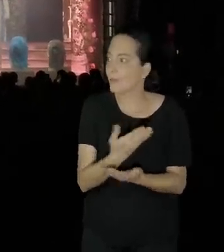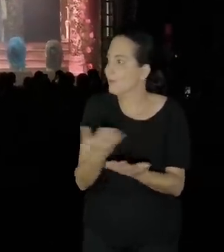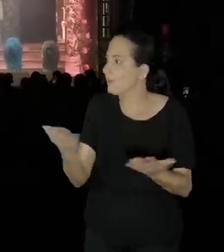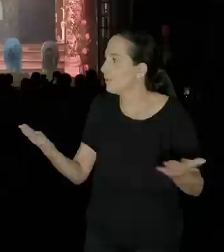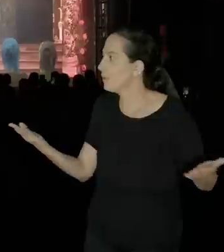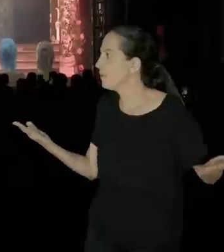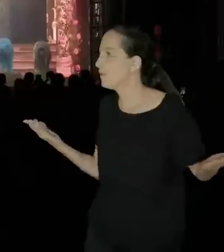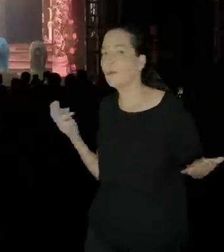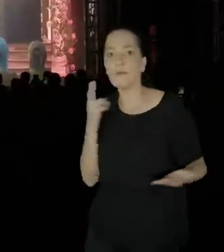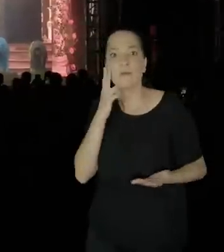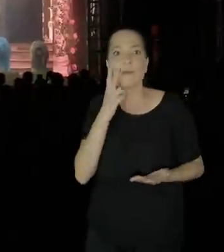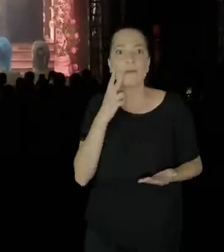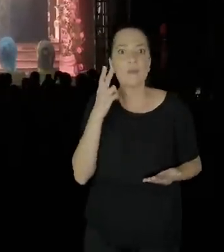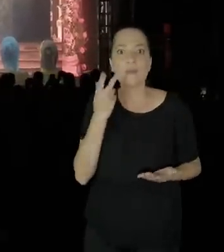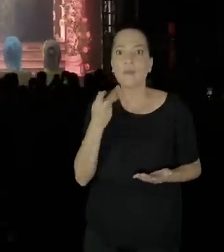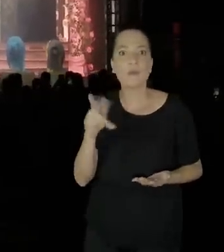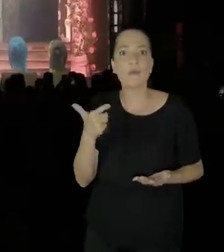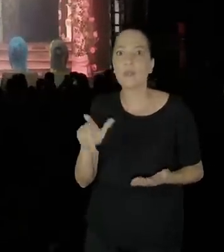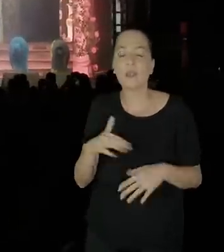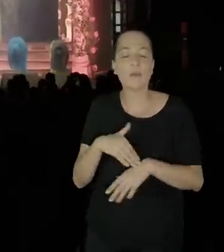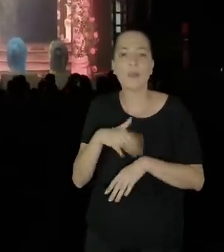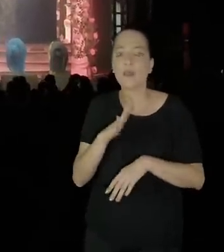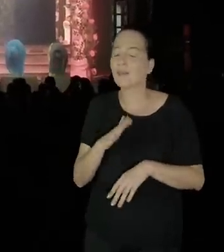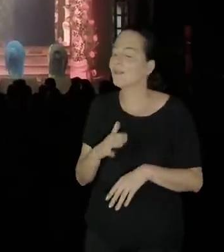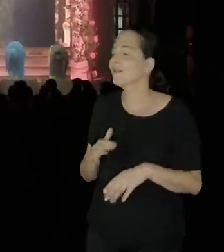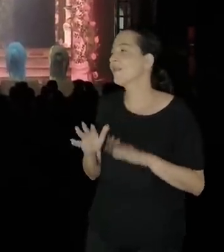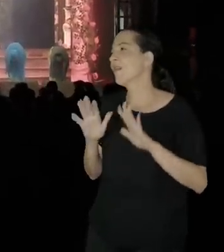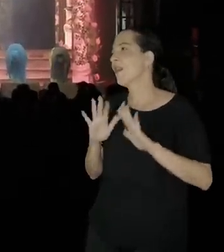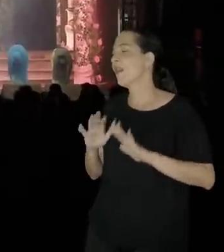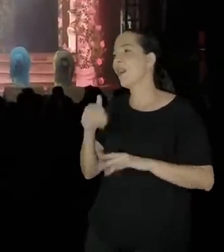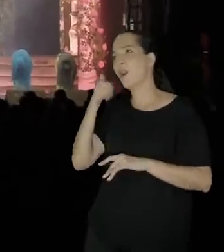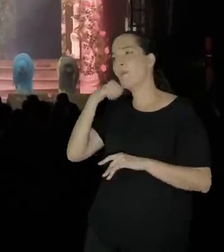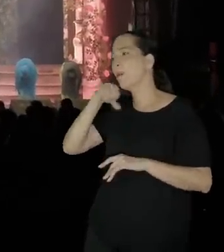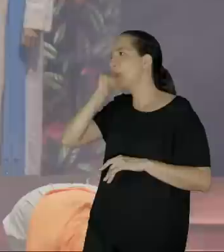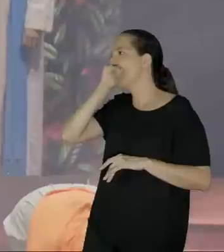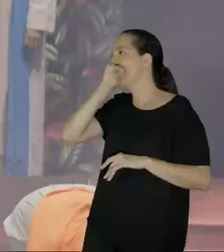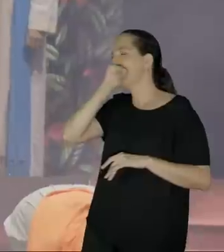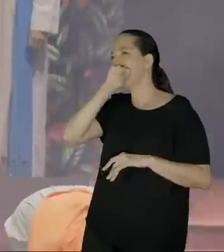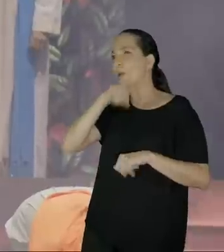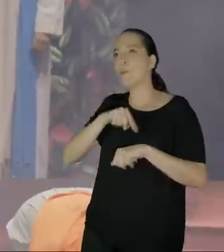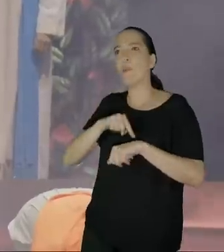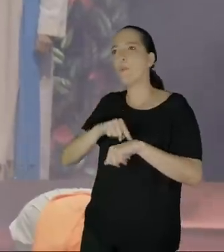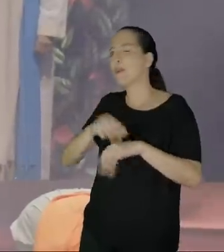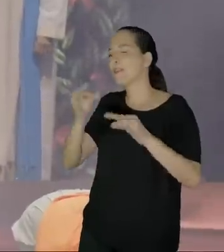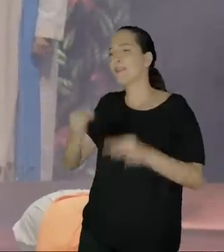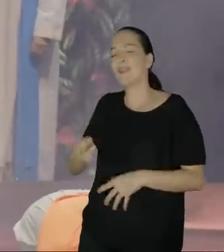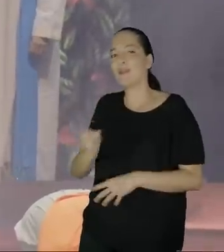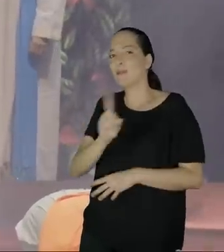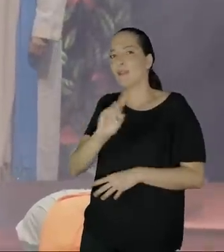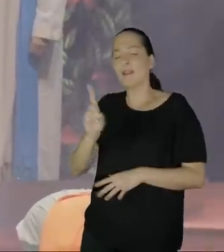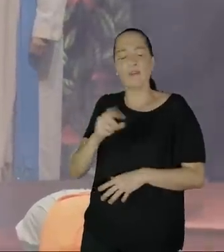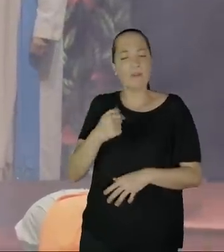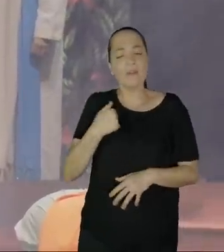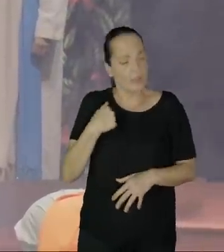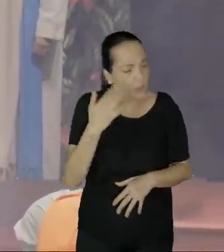Eles não têm mais vinho. Ah, minha mãe. A minha hora ainda não chegou. Eu sei, meu